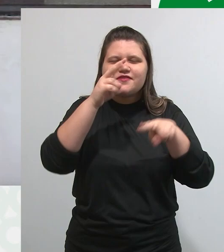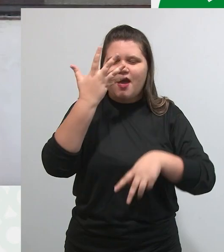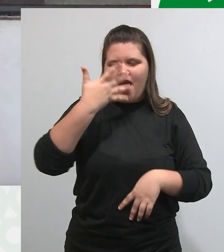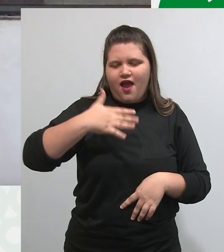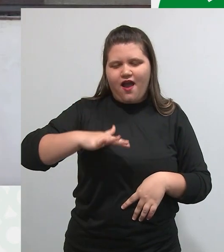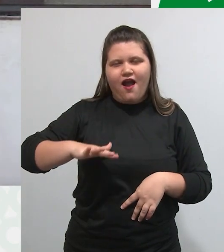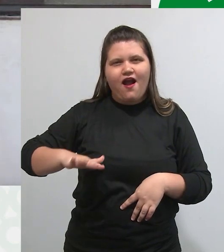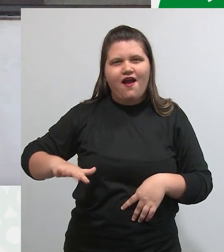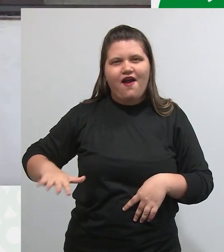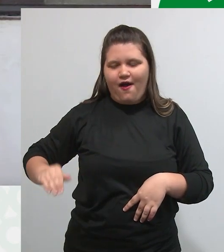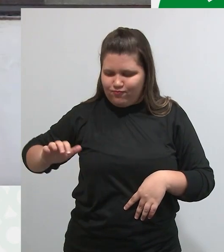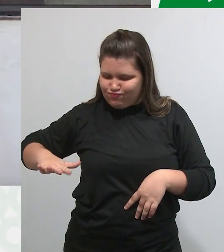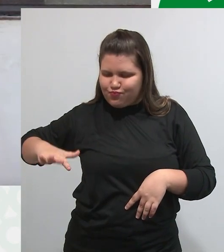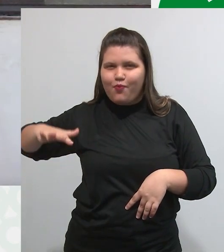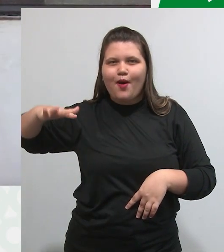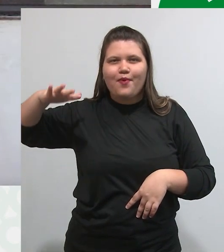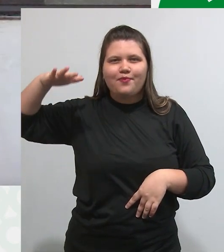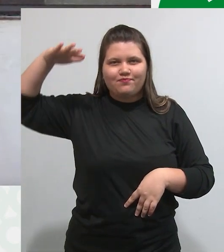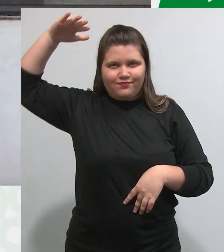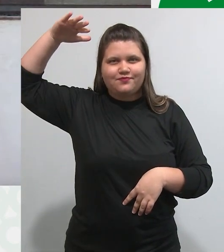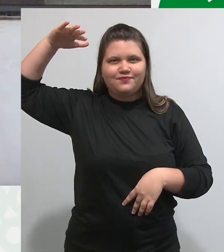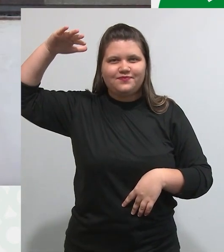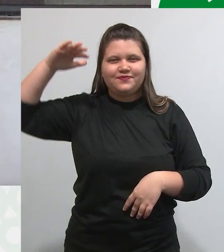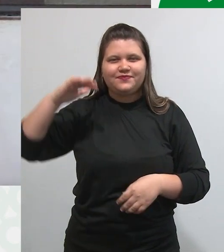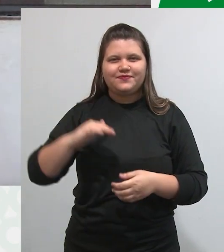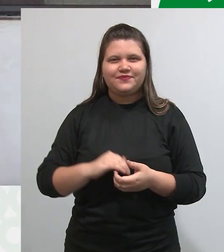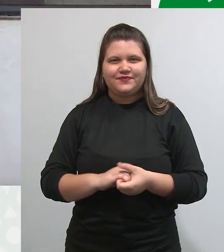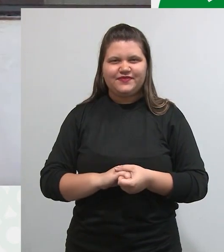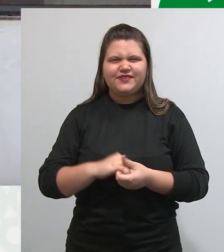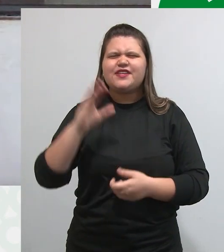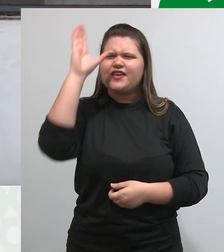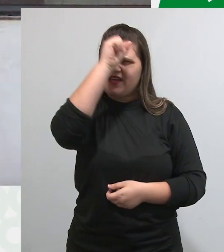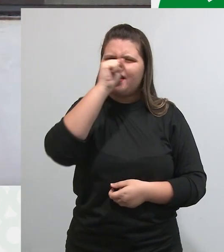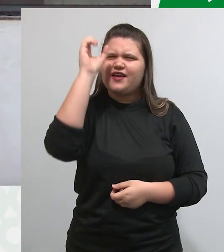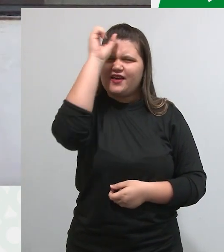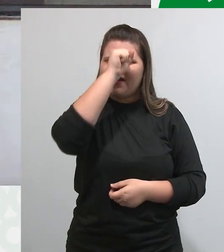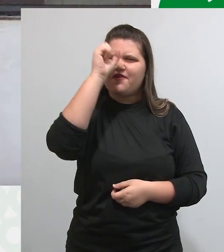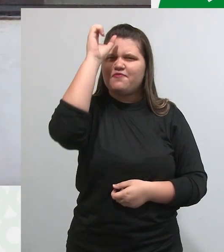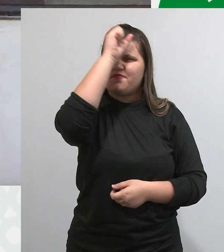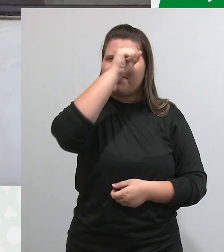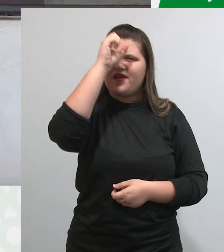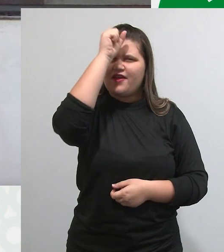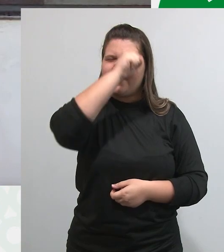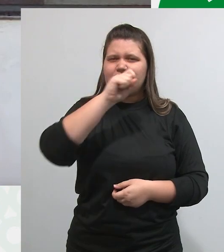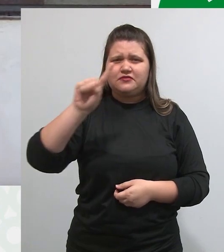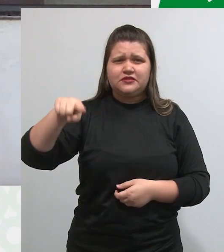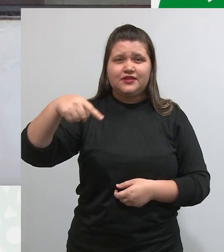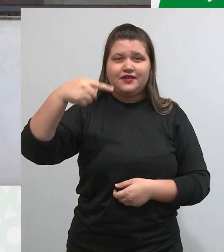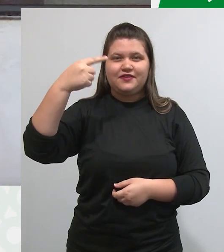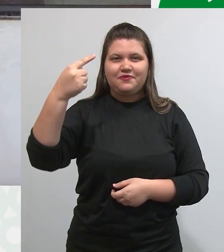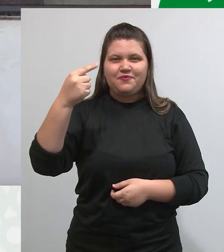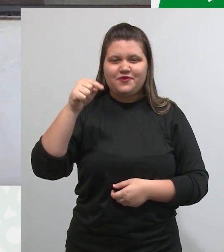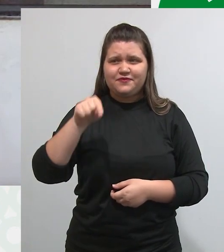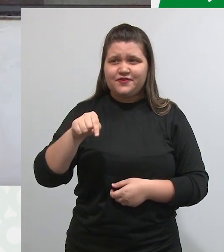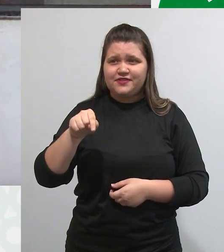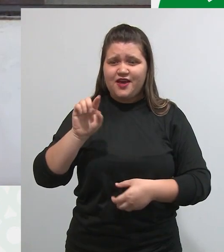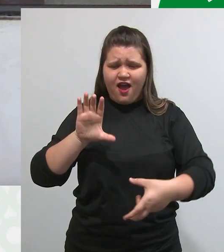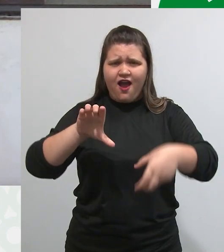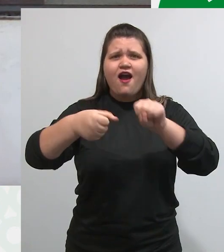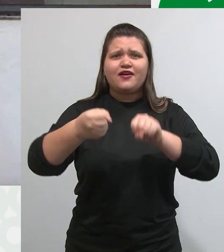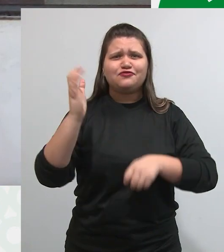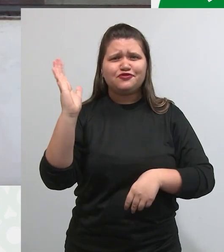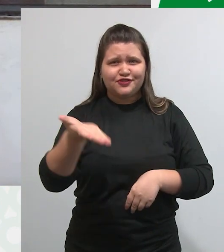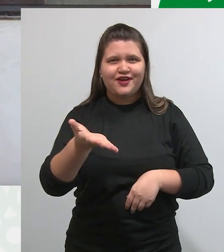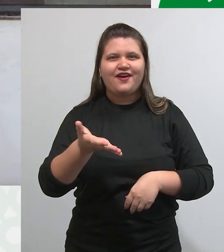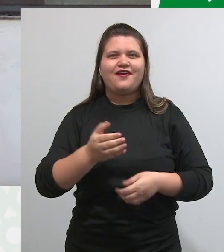crianças pequenininhas crescendo e aprendendo, e de repente você vê eles formados.